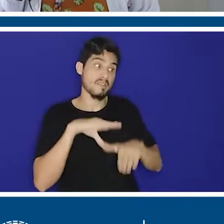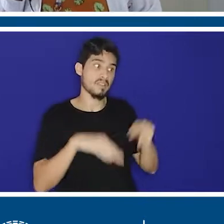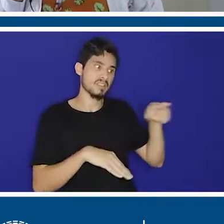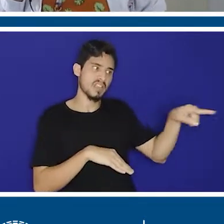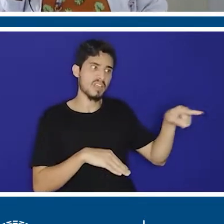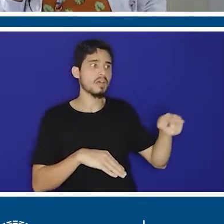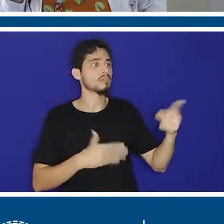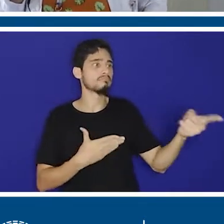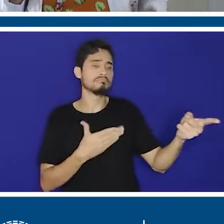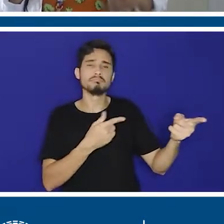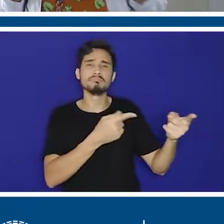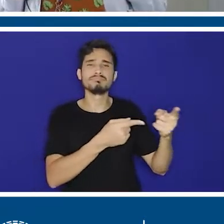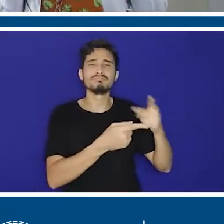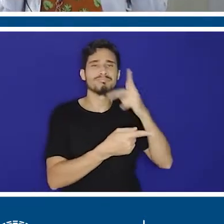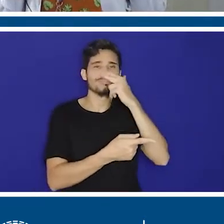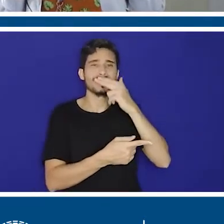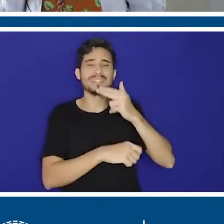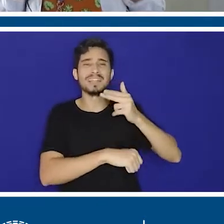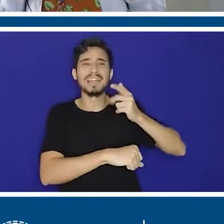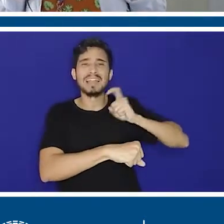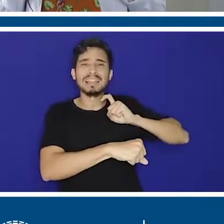sempre procurando entender